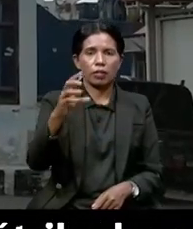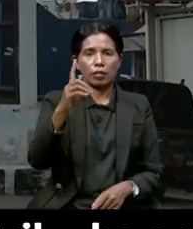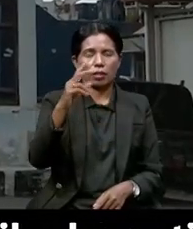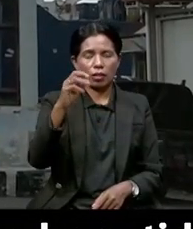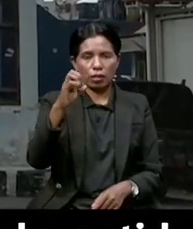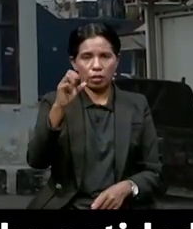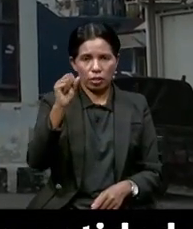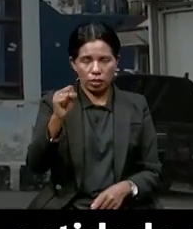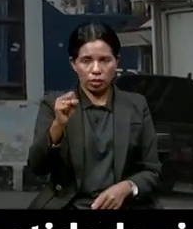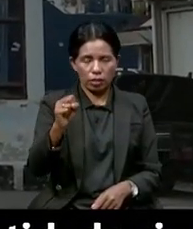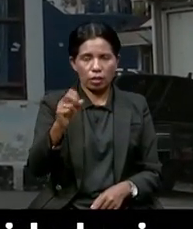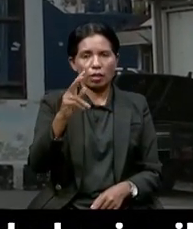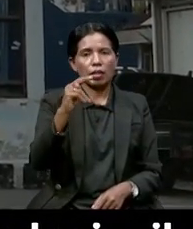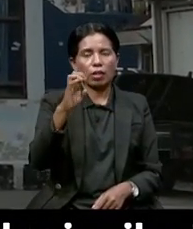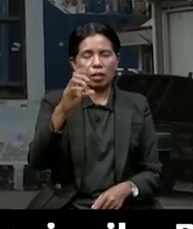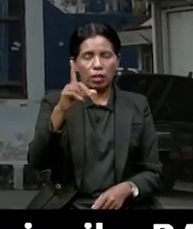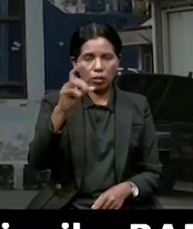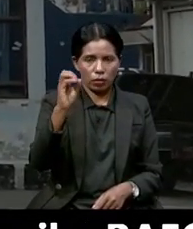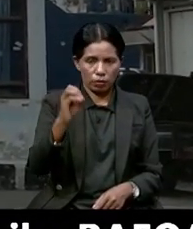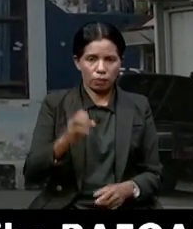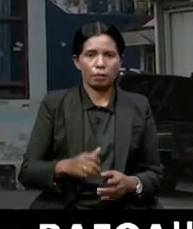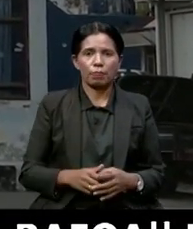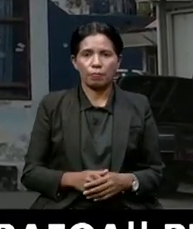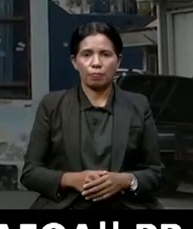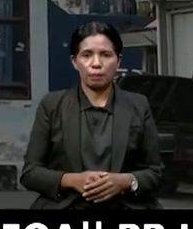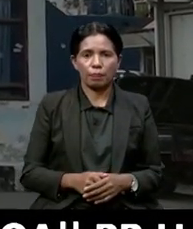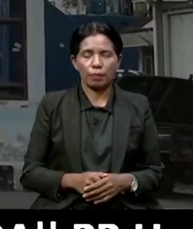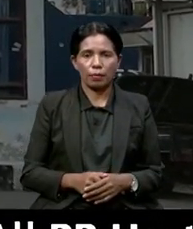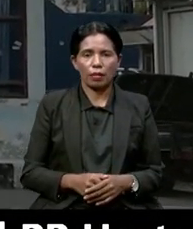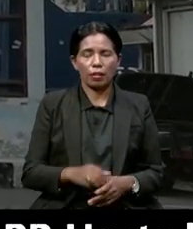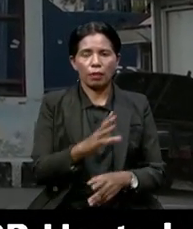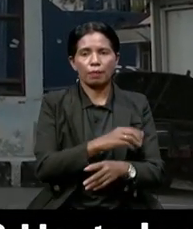Carvalho da Silva, Nelo Kadomi Timor, Santina de Jesus, Marito da Costa, Gemen.